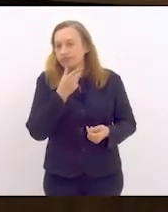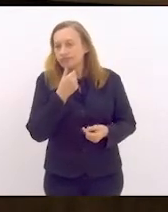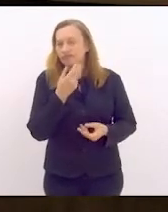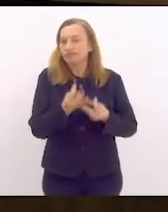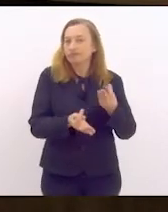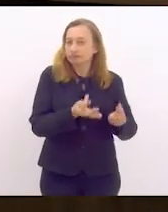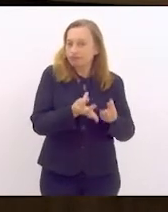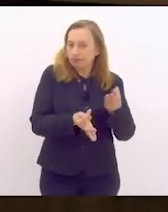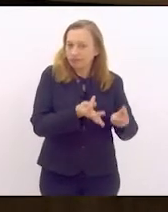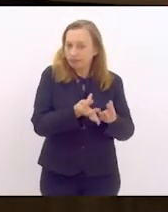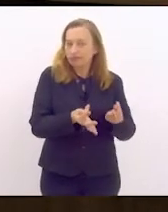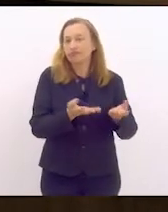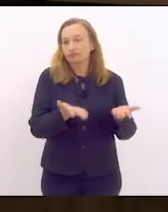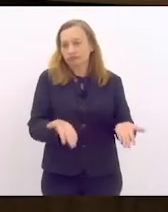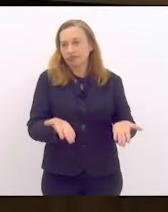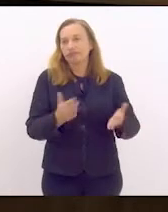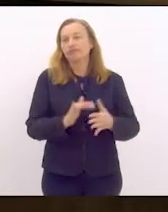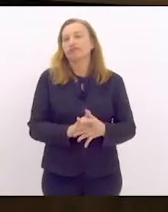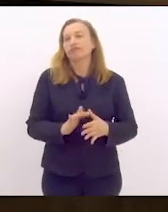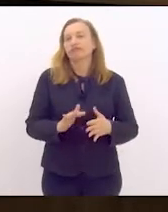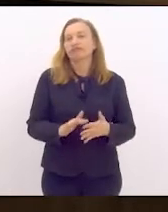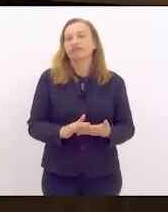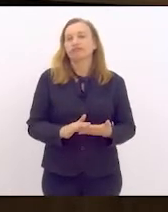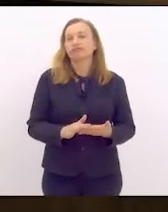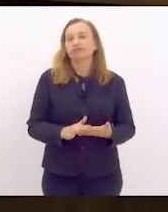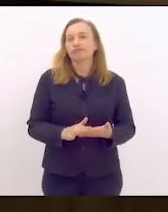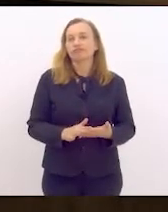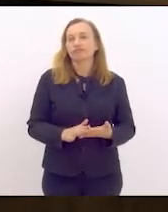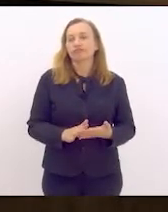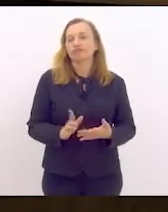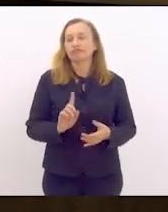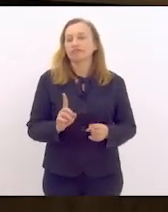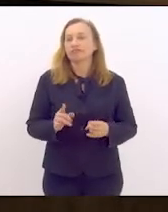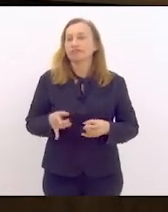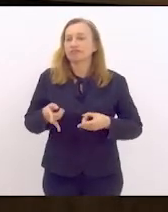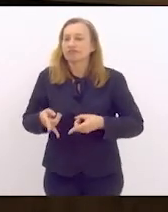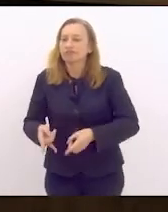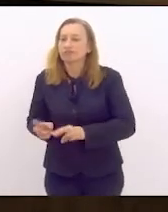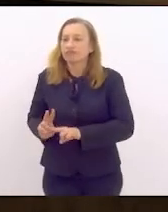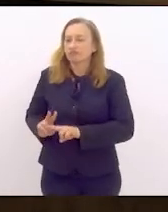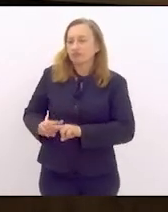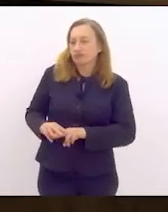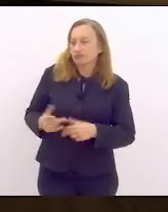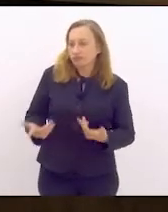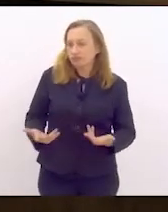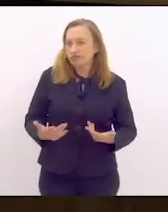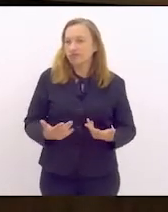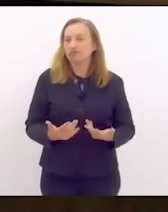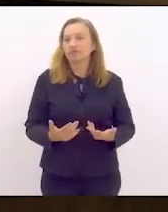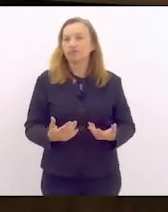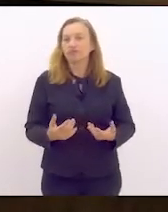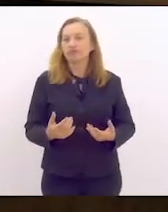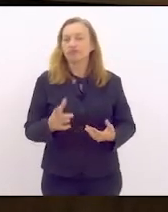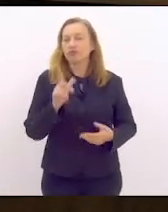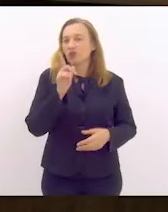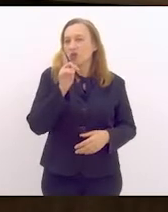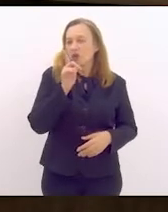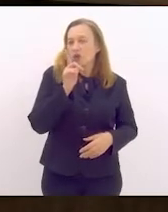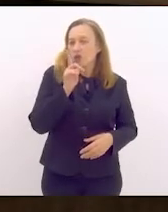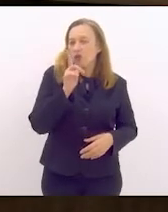tratamento intensivo. Então, isso não tem nada a ver com a internação compulsória, isso não tem nada a ver, Luiz Paulo, com banho frio, com